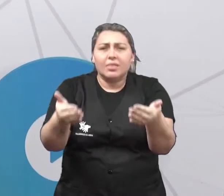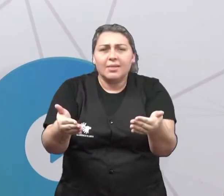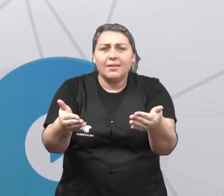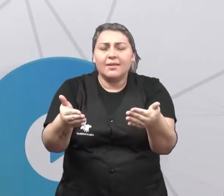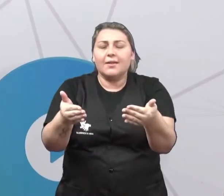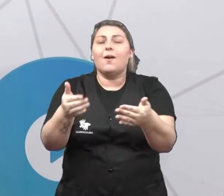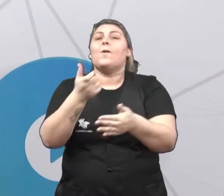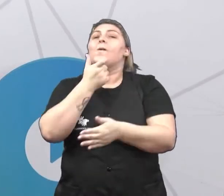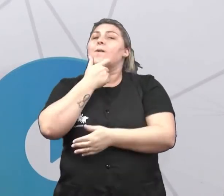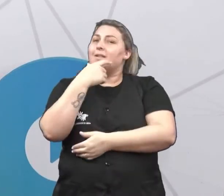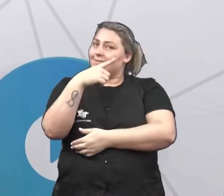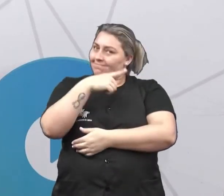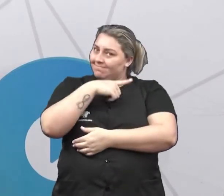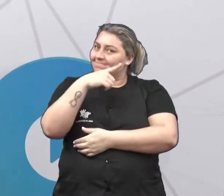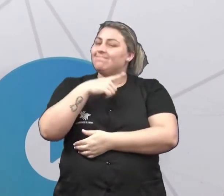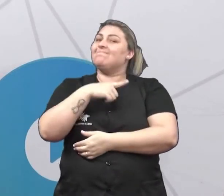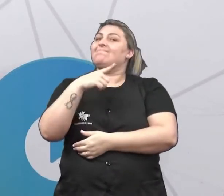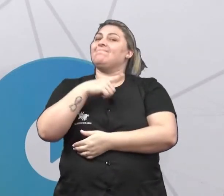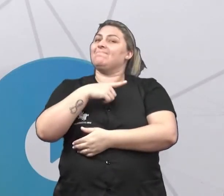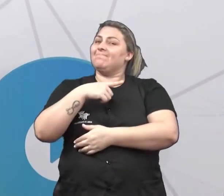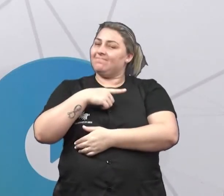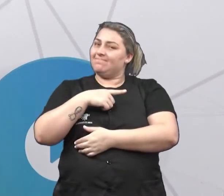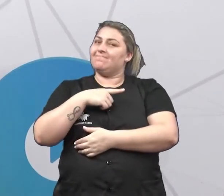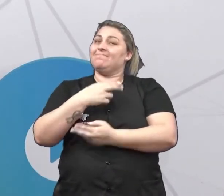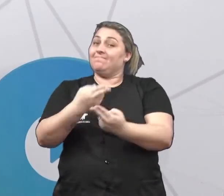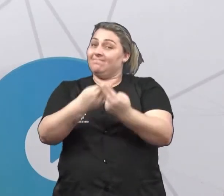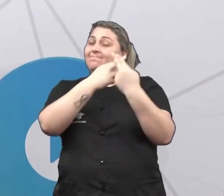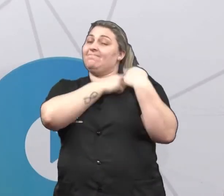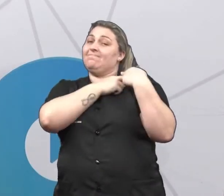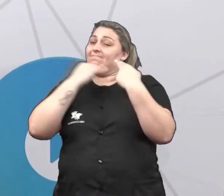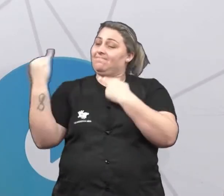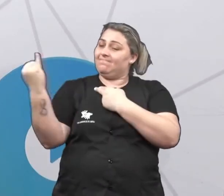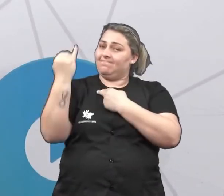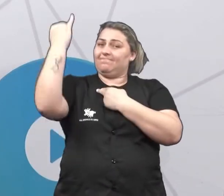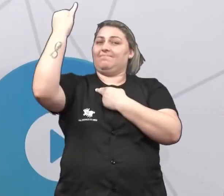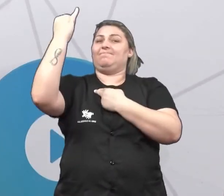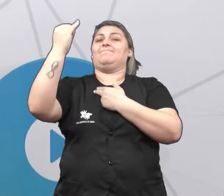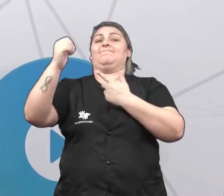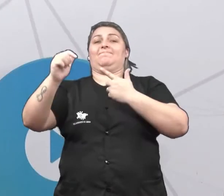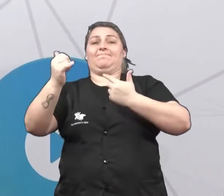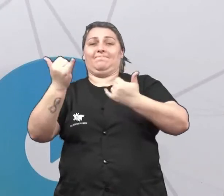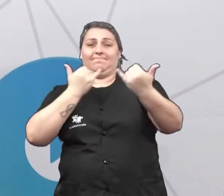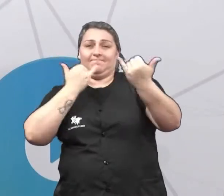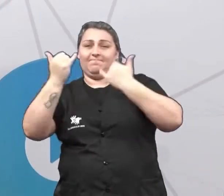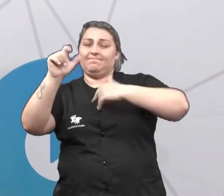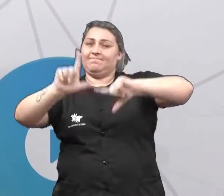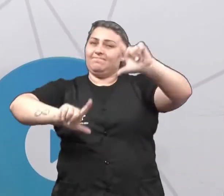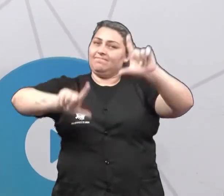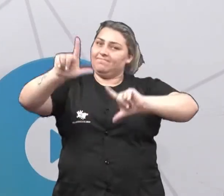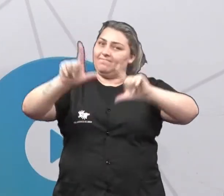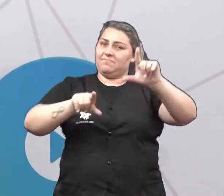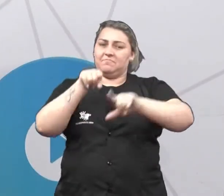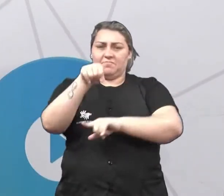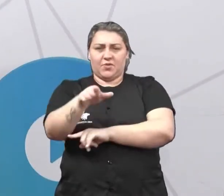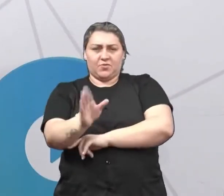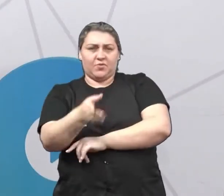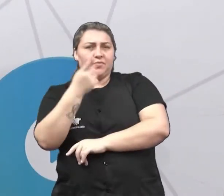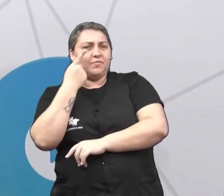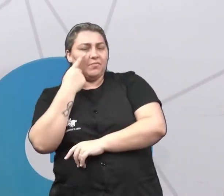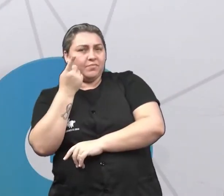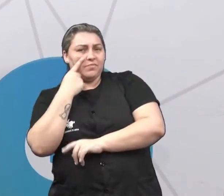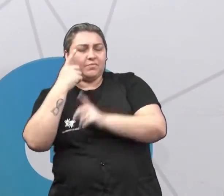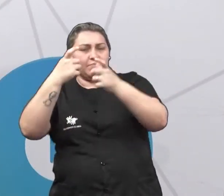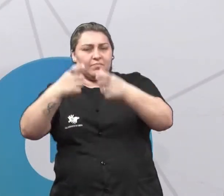Bom, o inglês tem papel fundamental nas propagandas. Eu tenho certeza que vocês já viram mesmo aí na sua localidade onde você